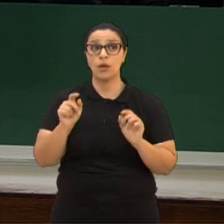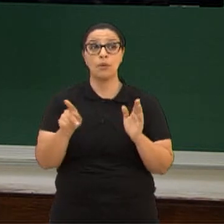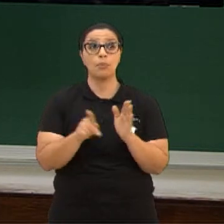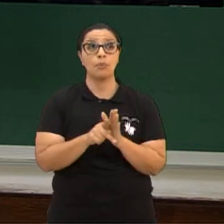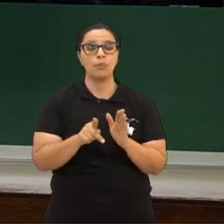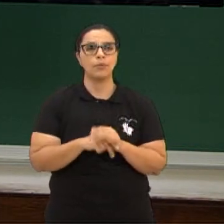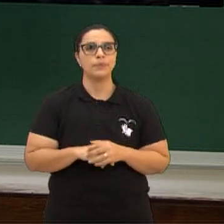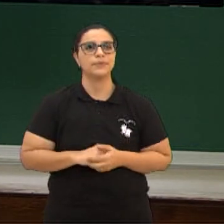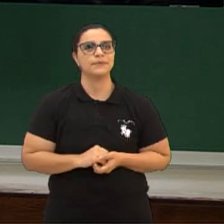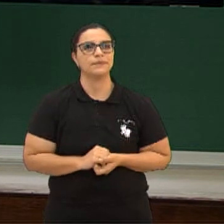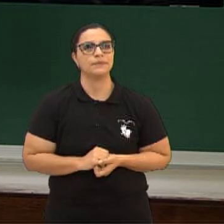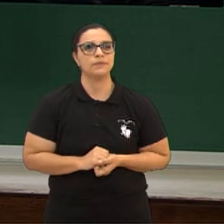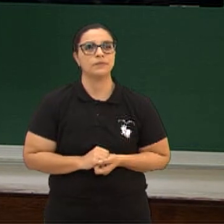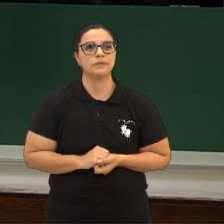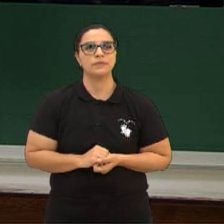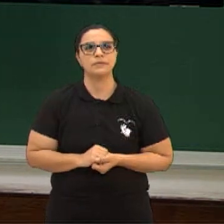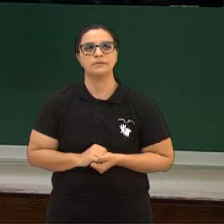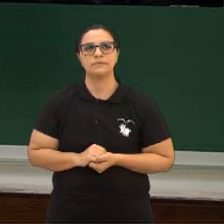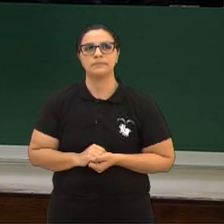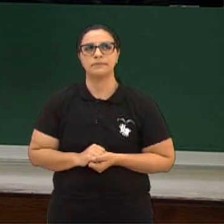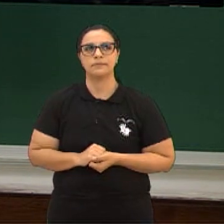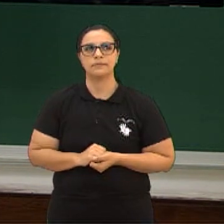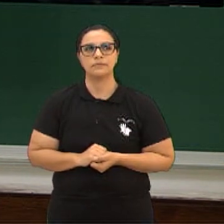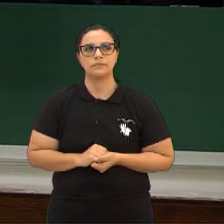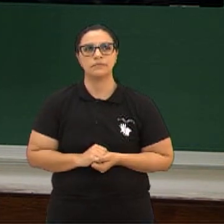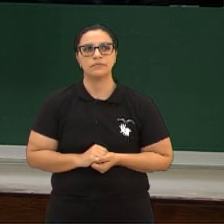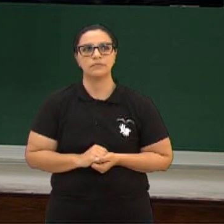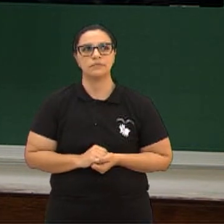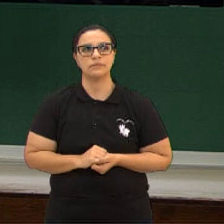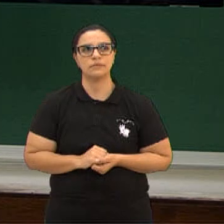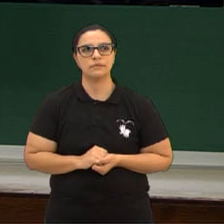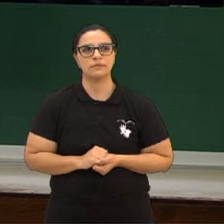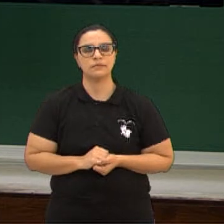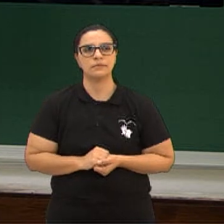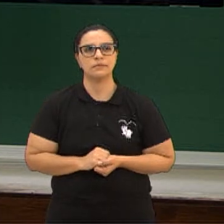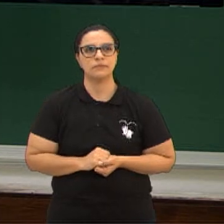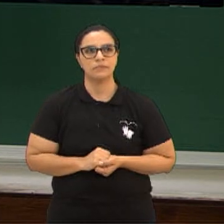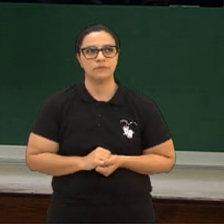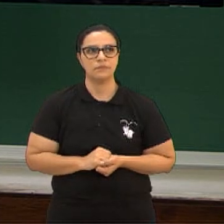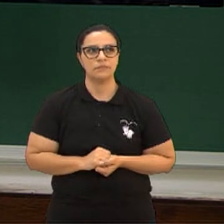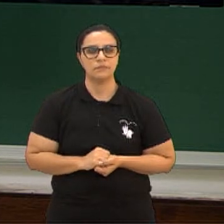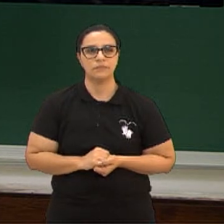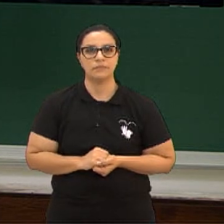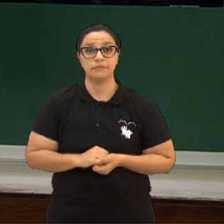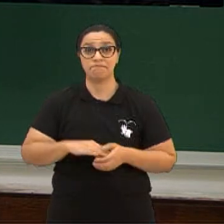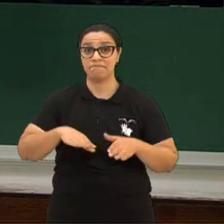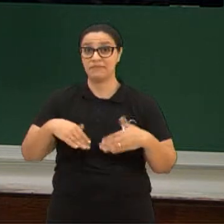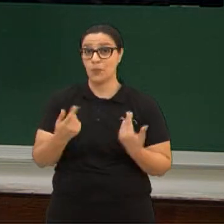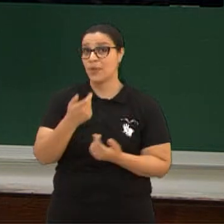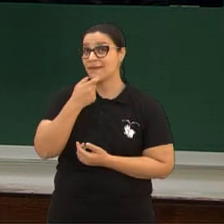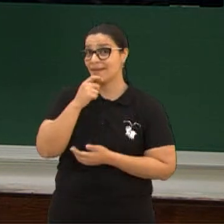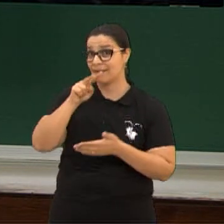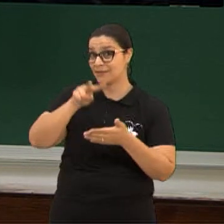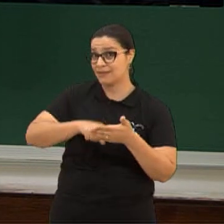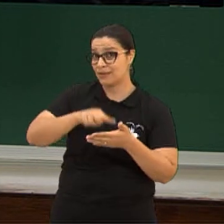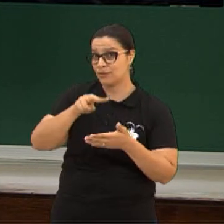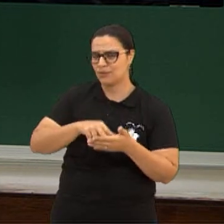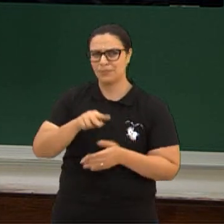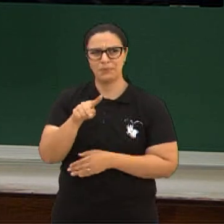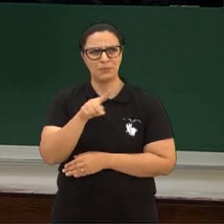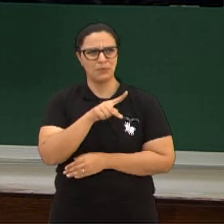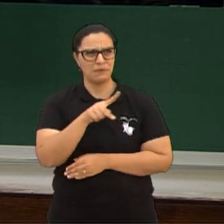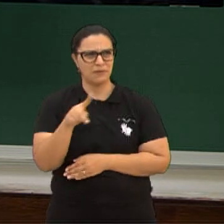what are Bill Haley and his comets doing?